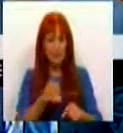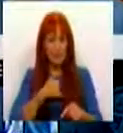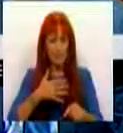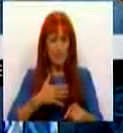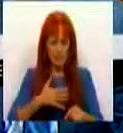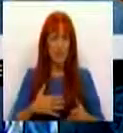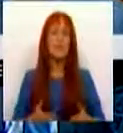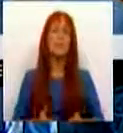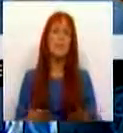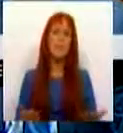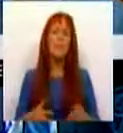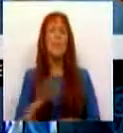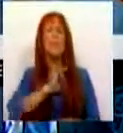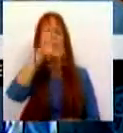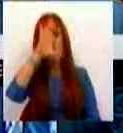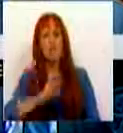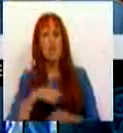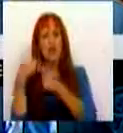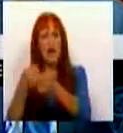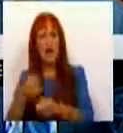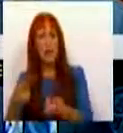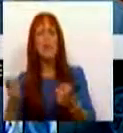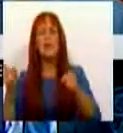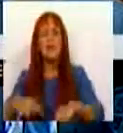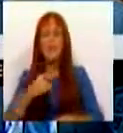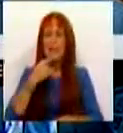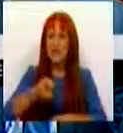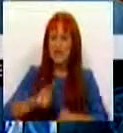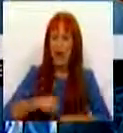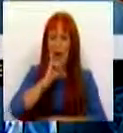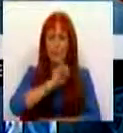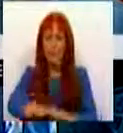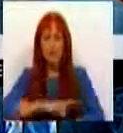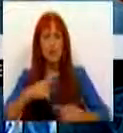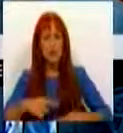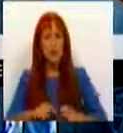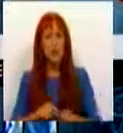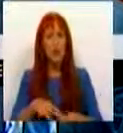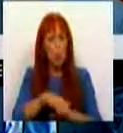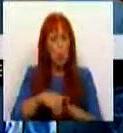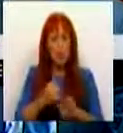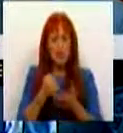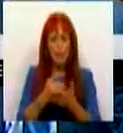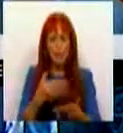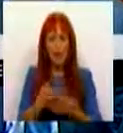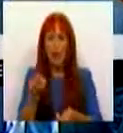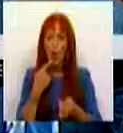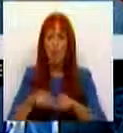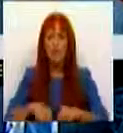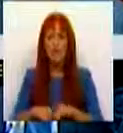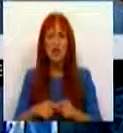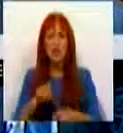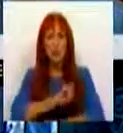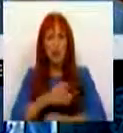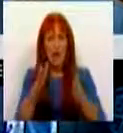dessas mesmas empresas. O Sr. Ministro da Agricultura também já admitiu a possibilidade de, no contexto dos apoios à reposição do potencial